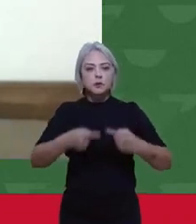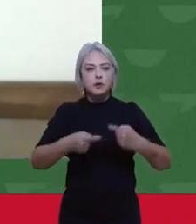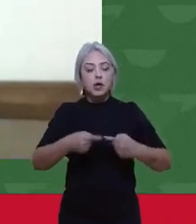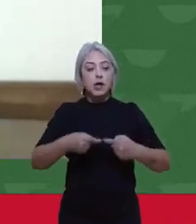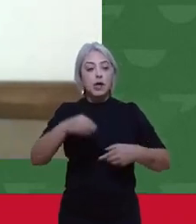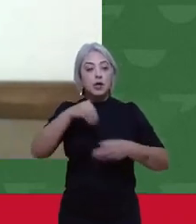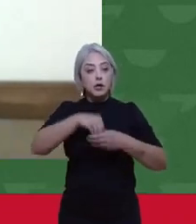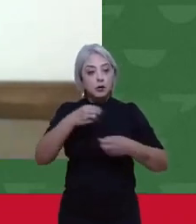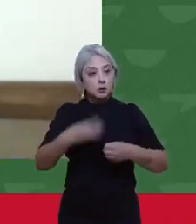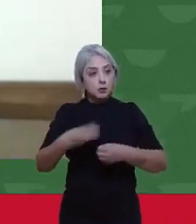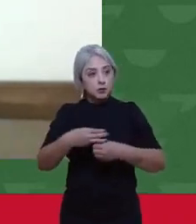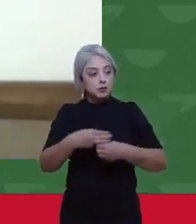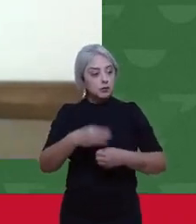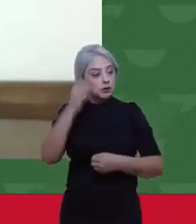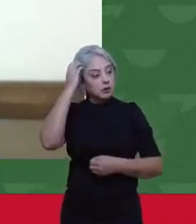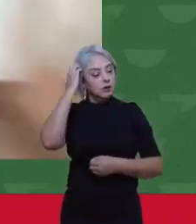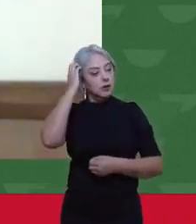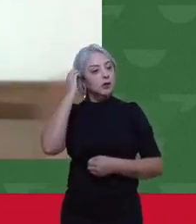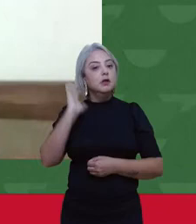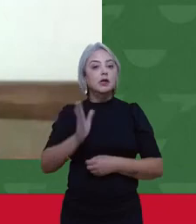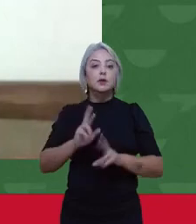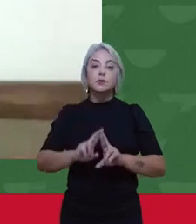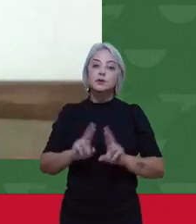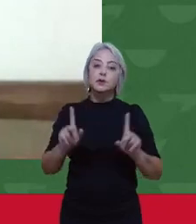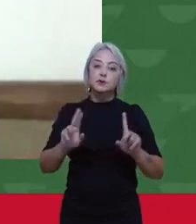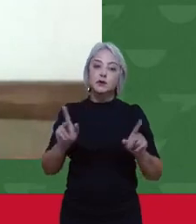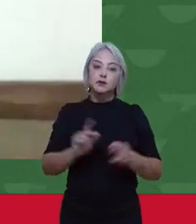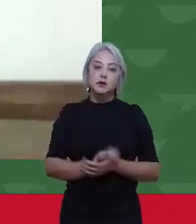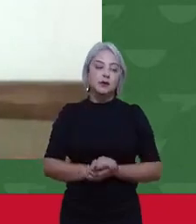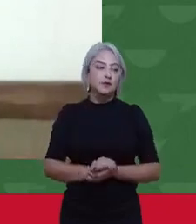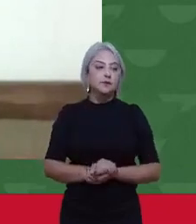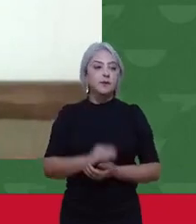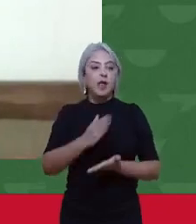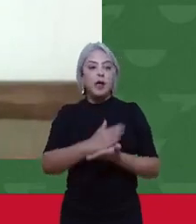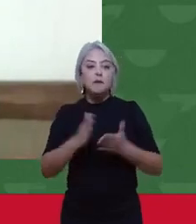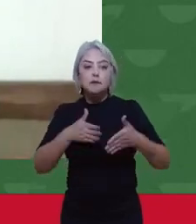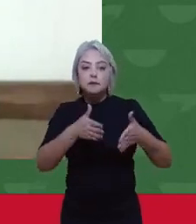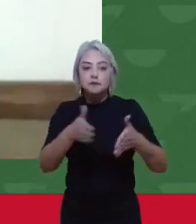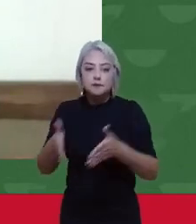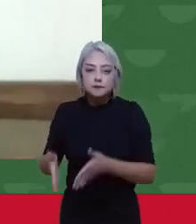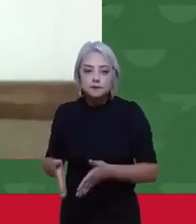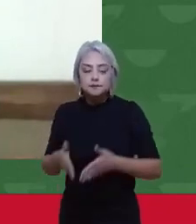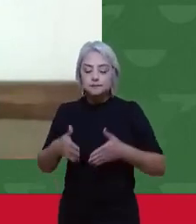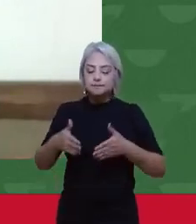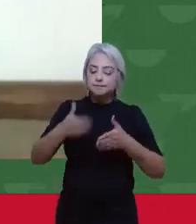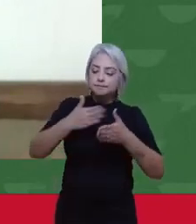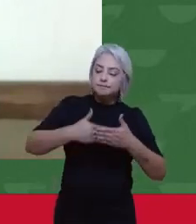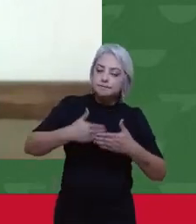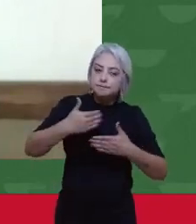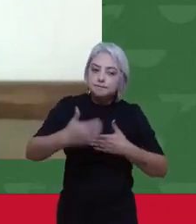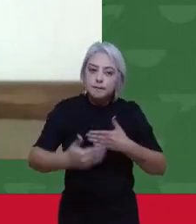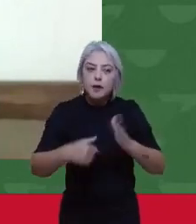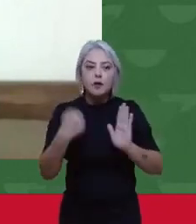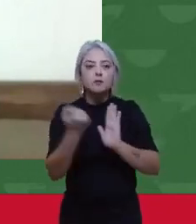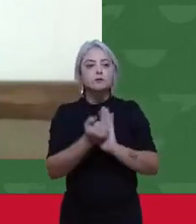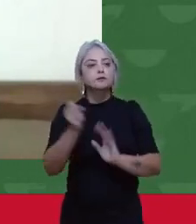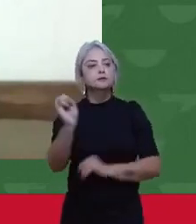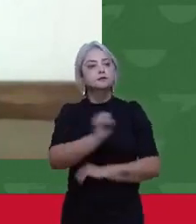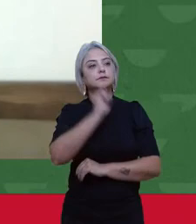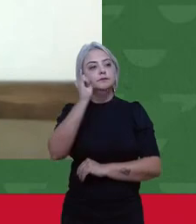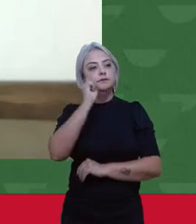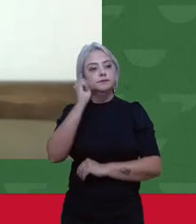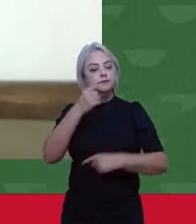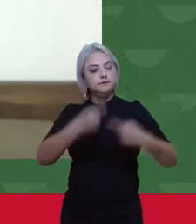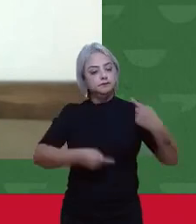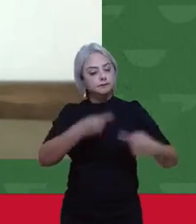públicas do município. Já tem um grande diferencial, ou seja, a participação desse segmento foi um marco importante